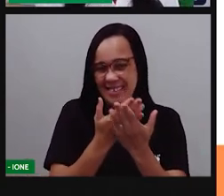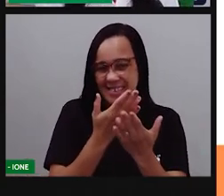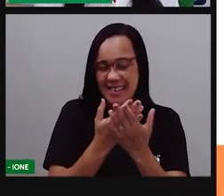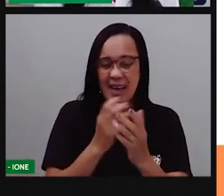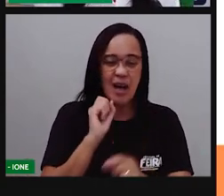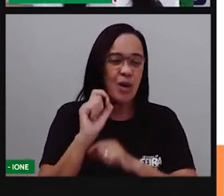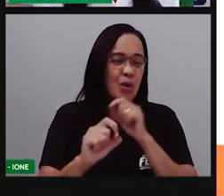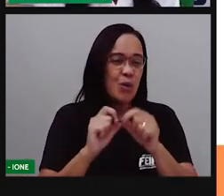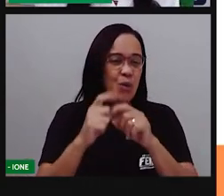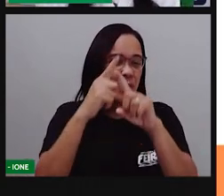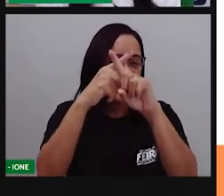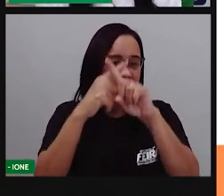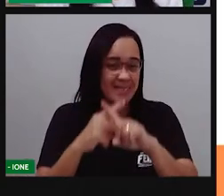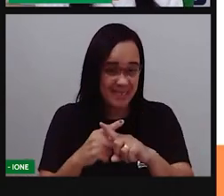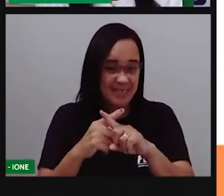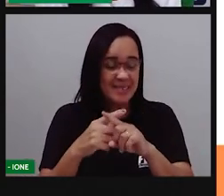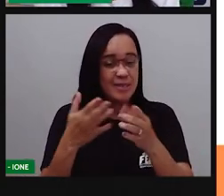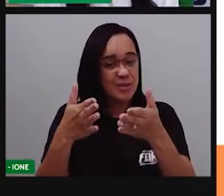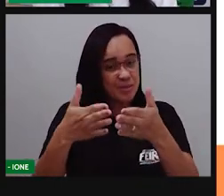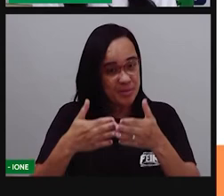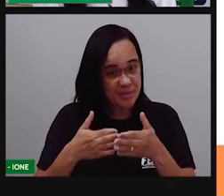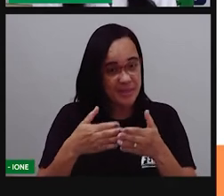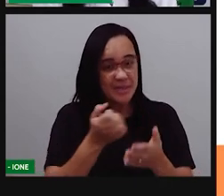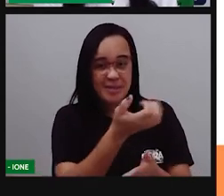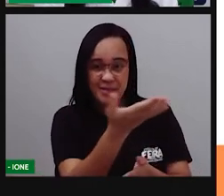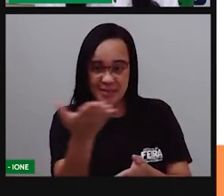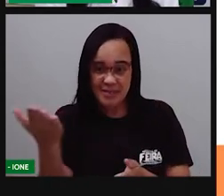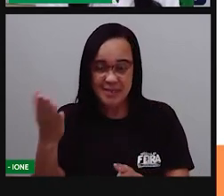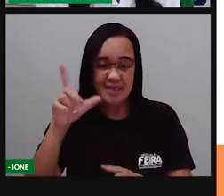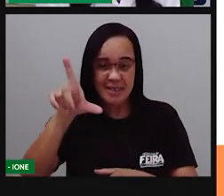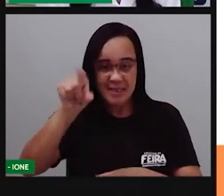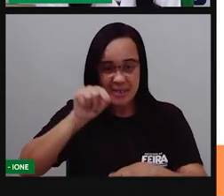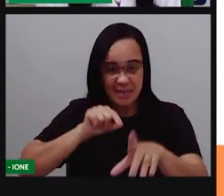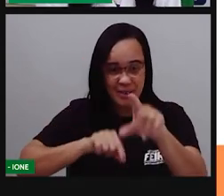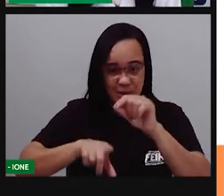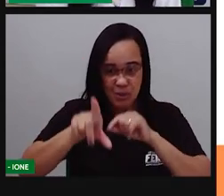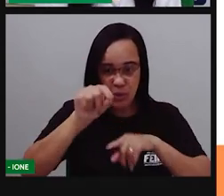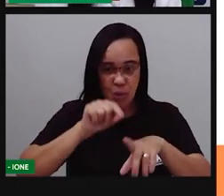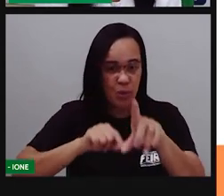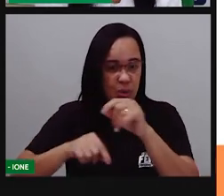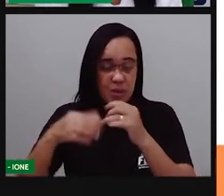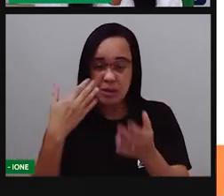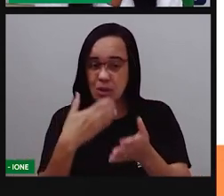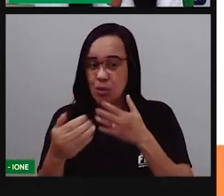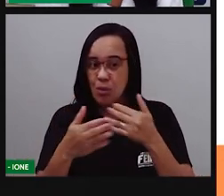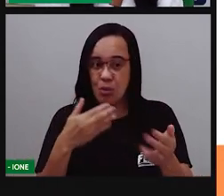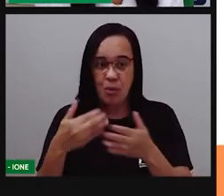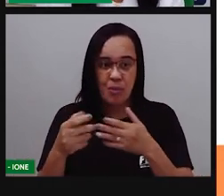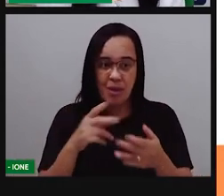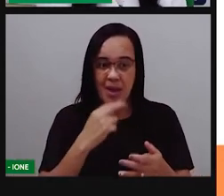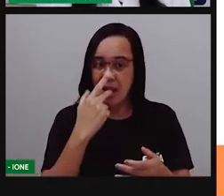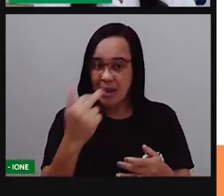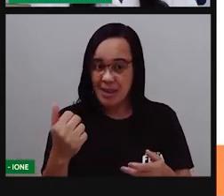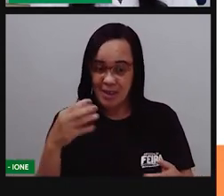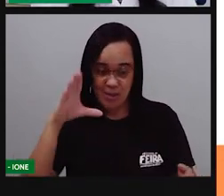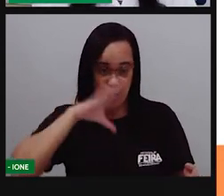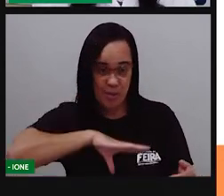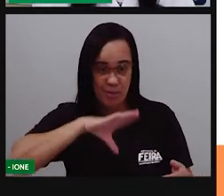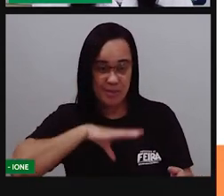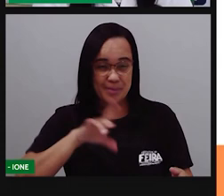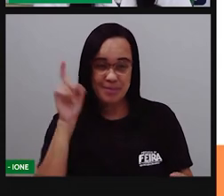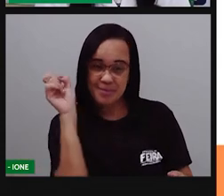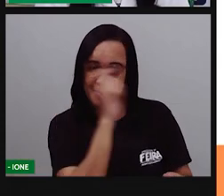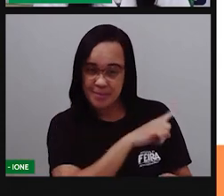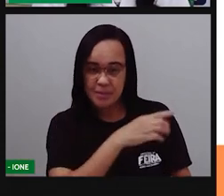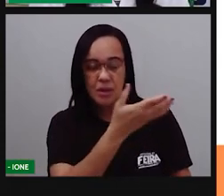desafio hoje eu vou pedir para você escolher por mostrar que a gente apresentou você